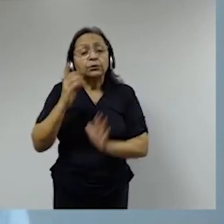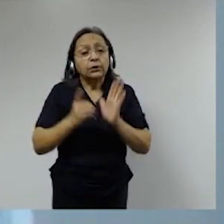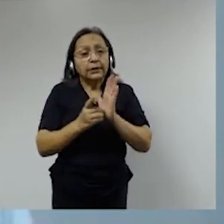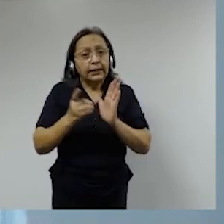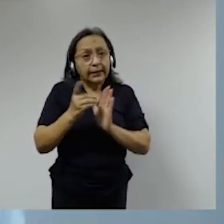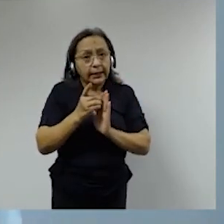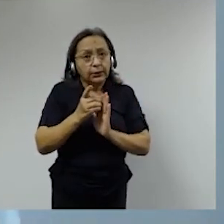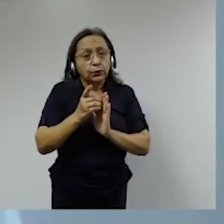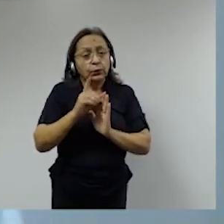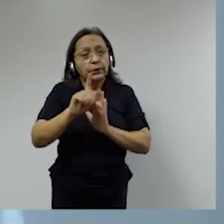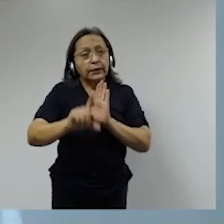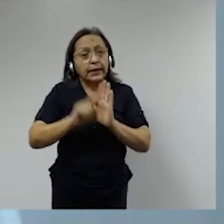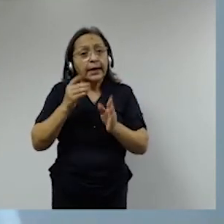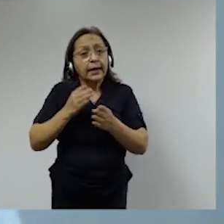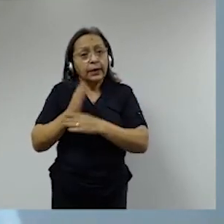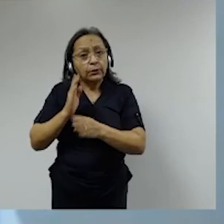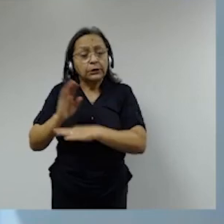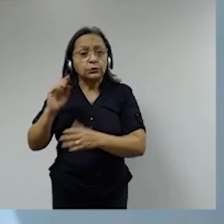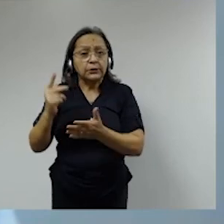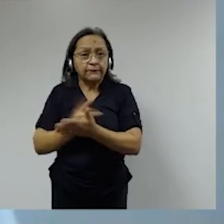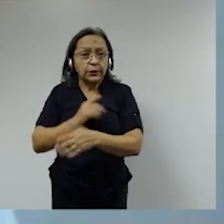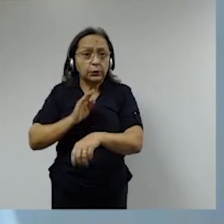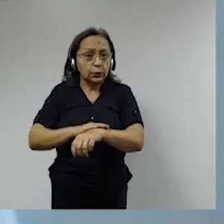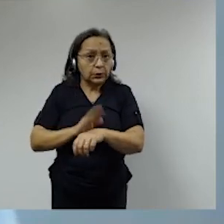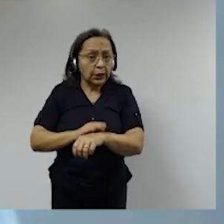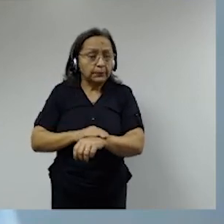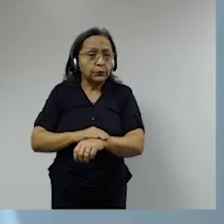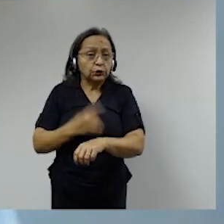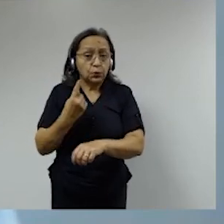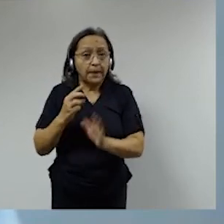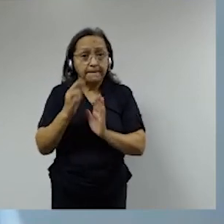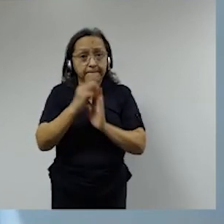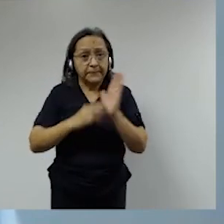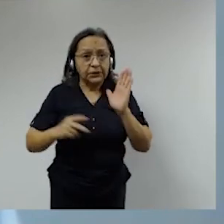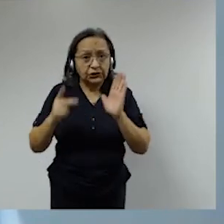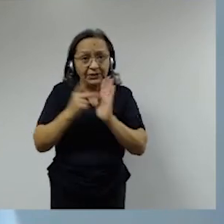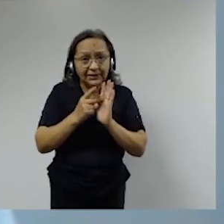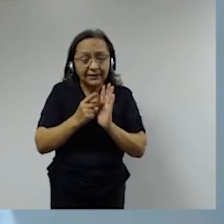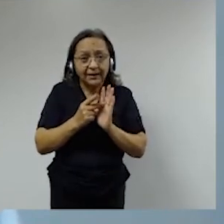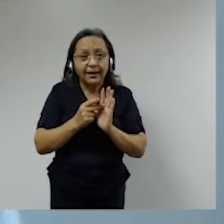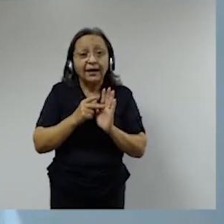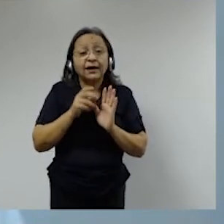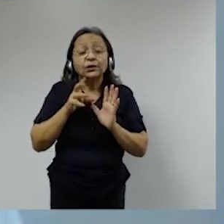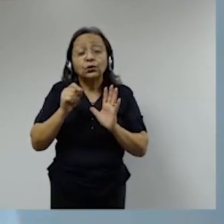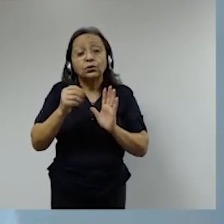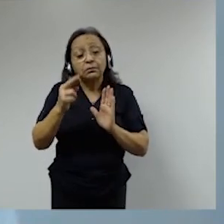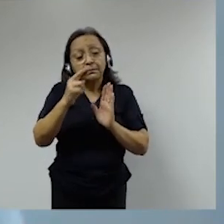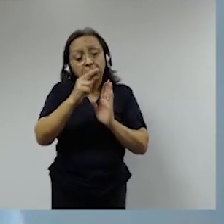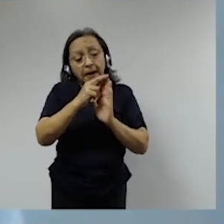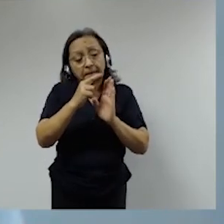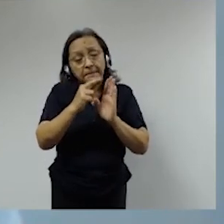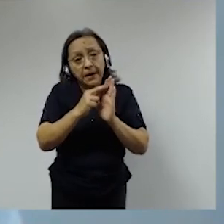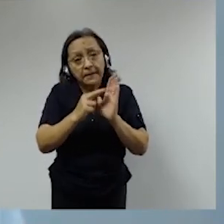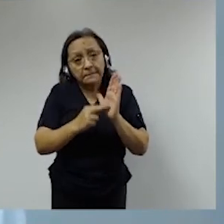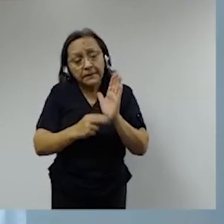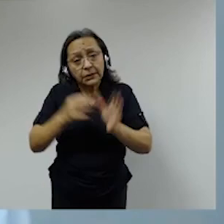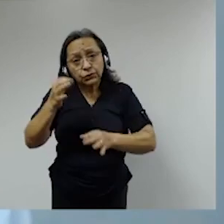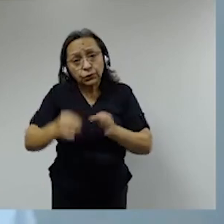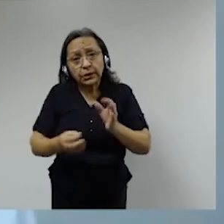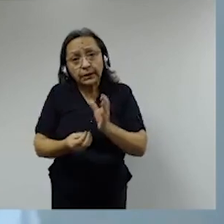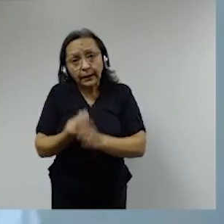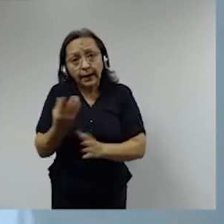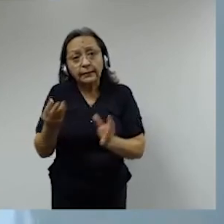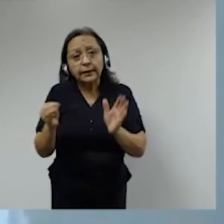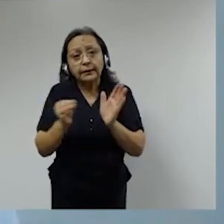decreto legislativo regulando os efeitos do tempo de vigência de uma medida provisória, as relações jurídicas constituídas